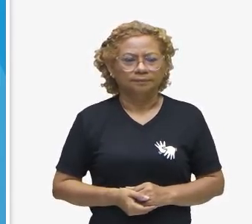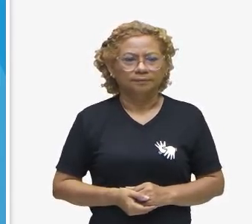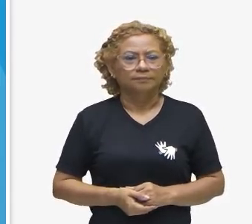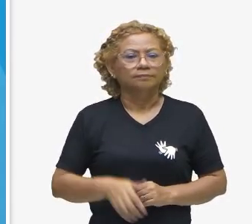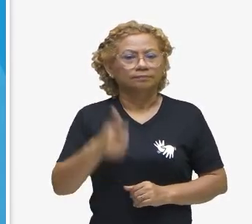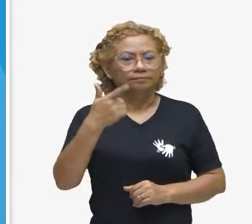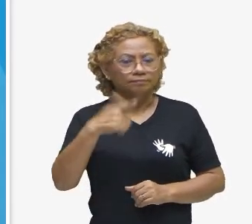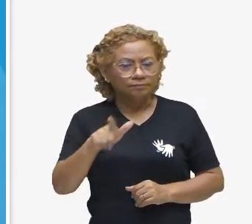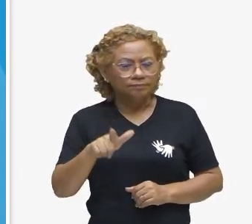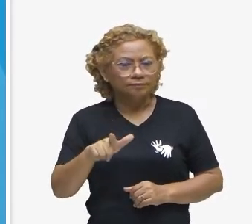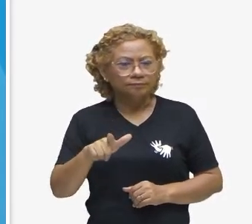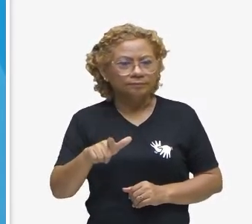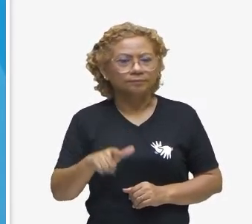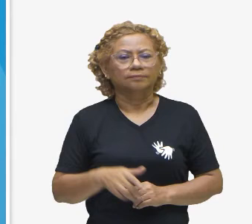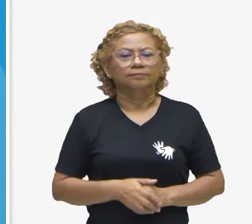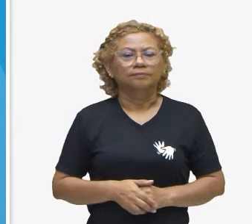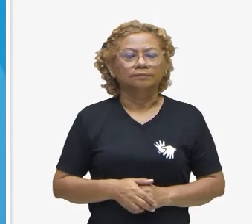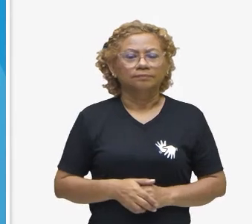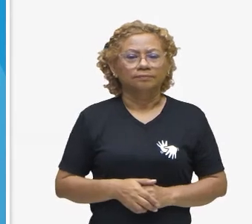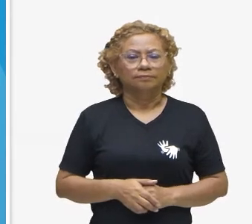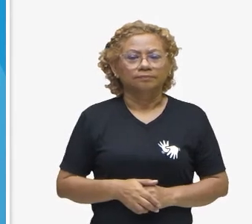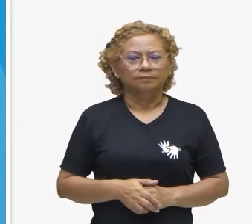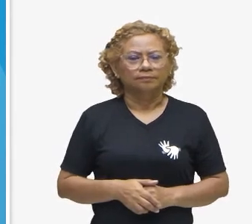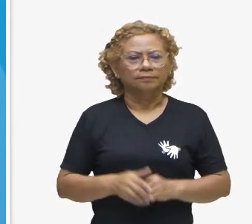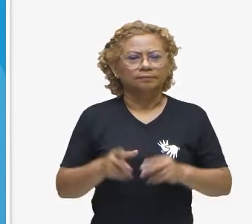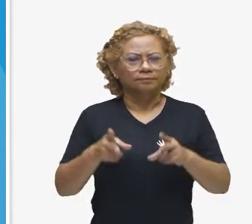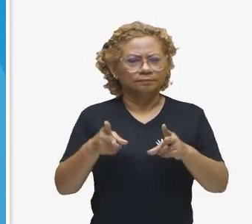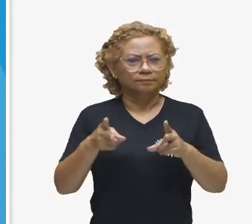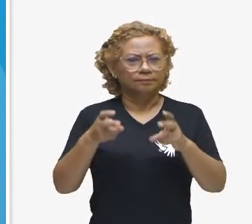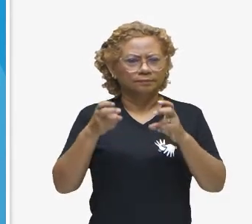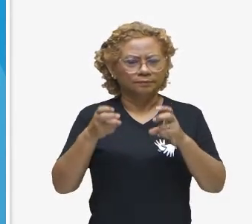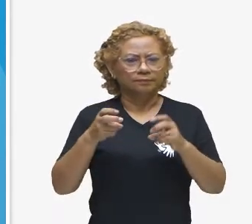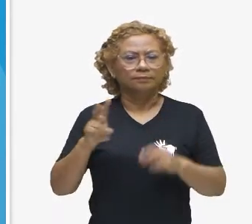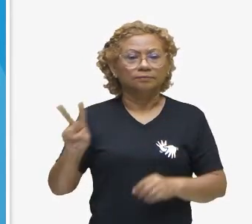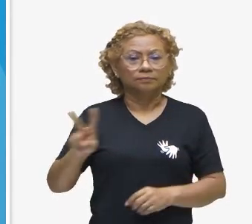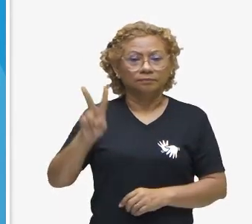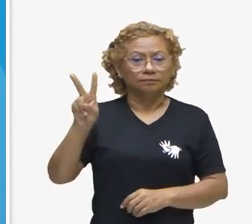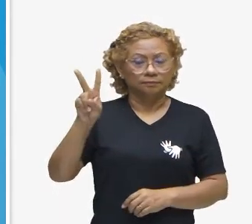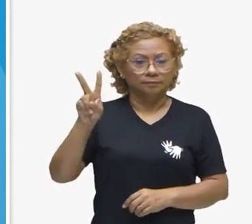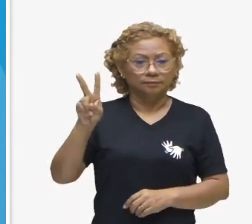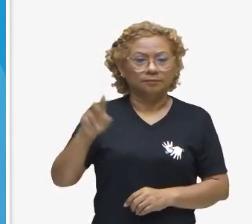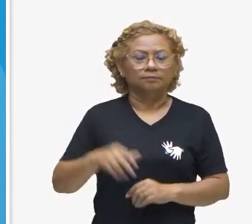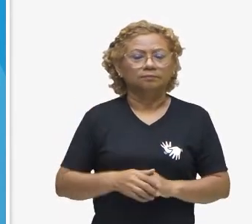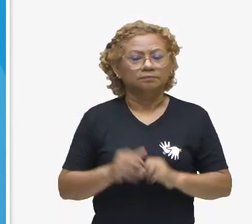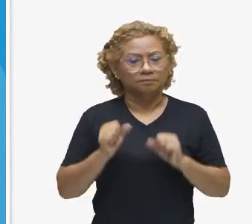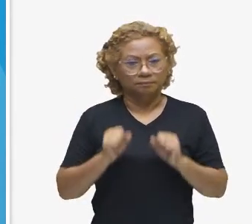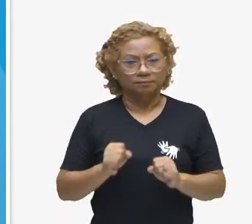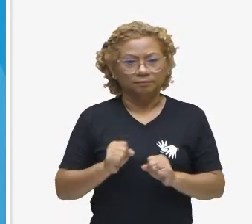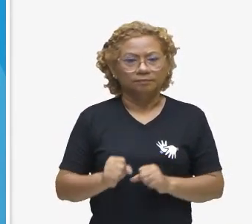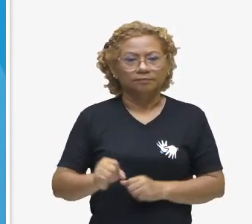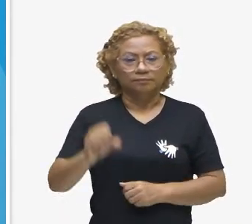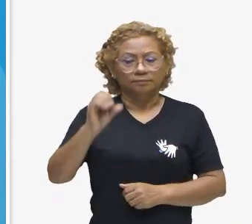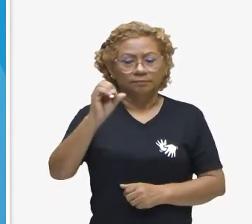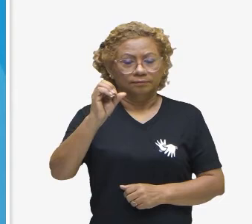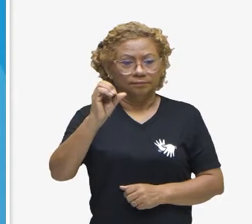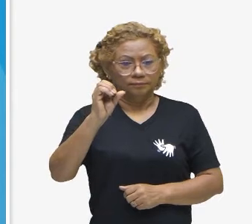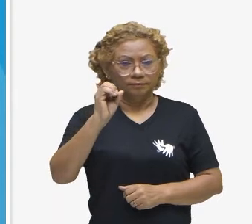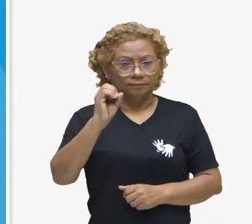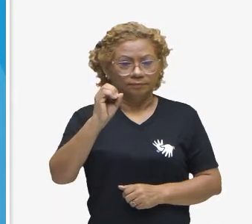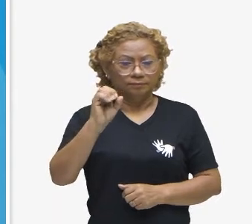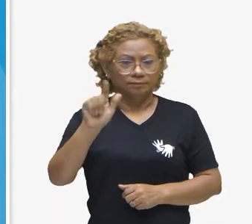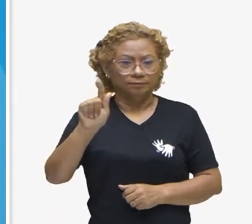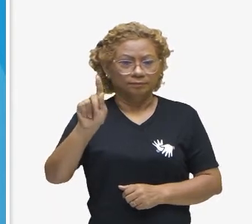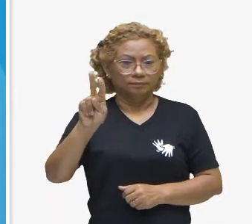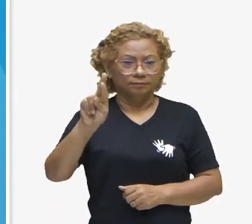Novamente, nós vamos usar os valores de referência, que pode ser em graus ou em radianos. A